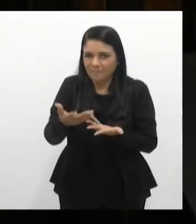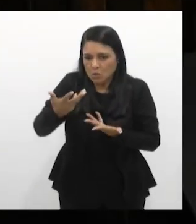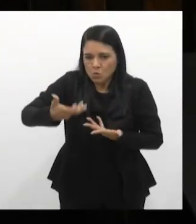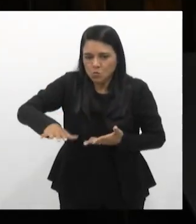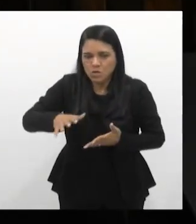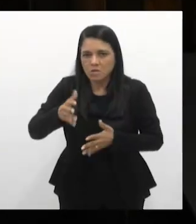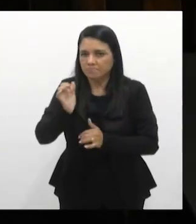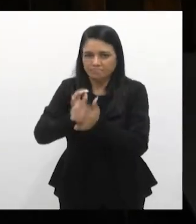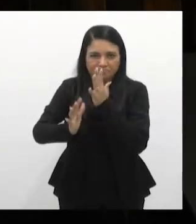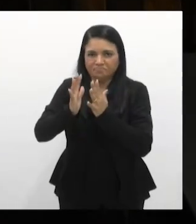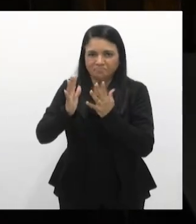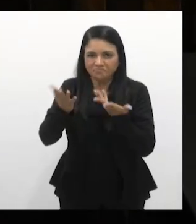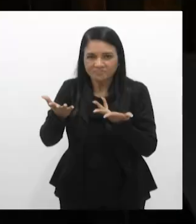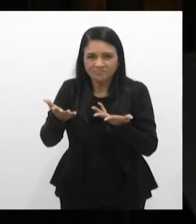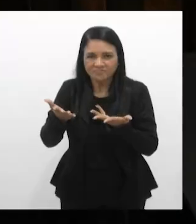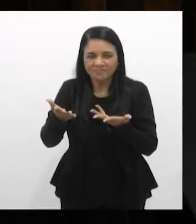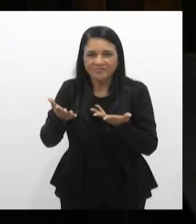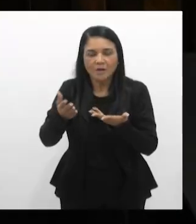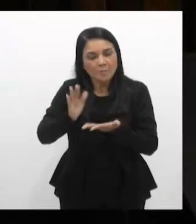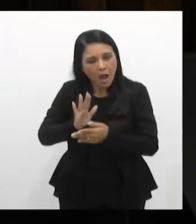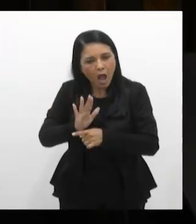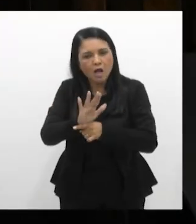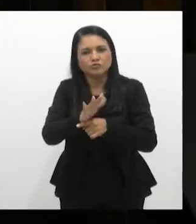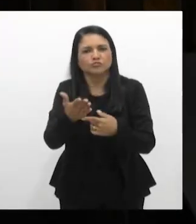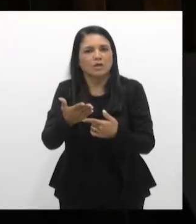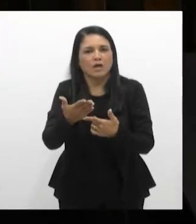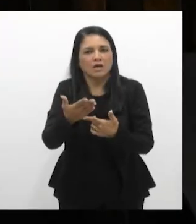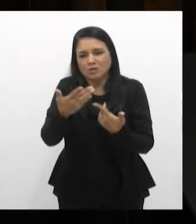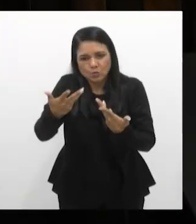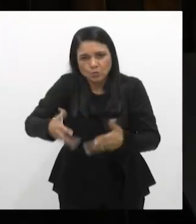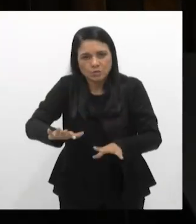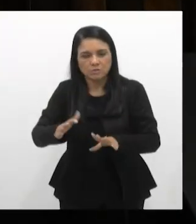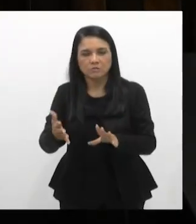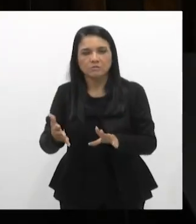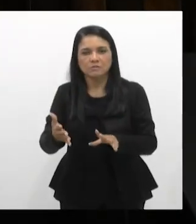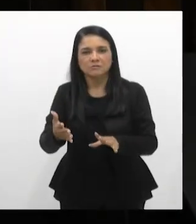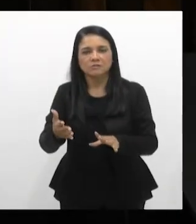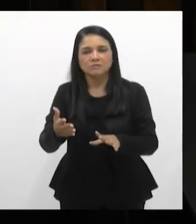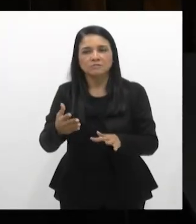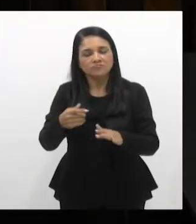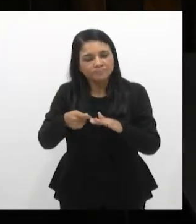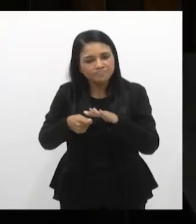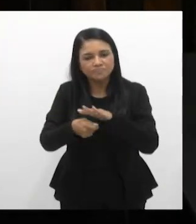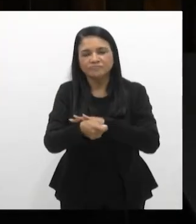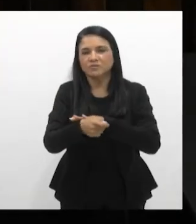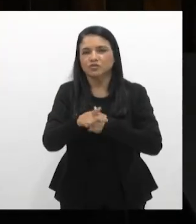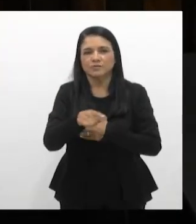para poder estar ajudando, fazendo fundo a fundo da saúde. Ora,